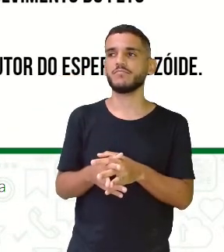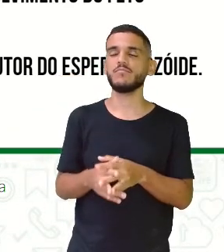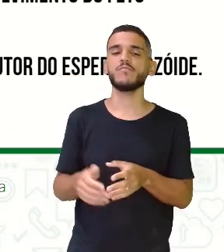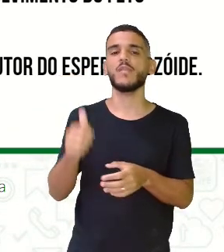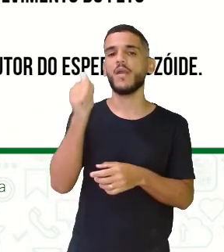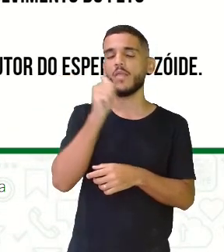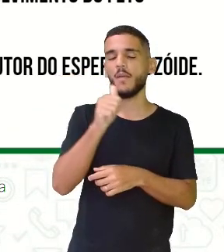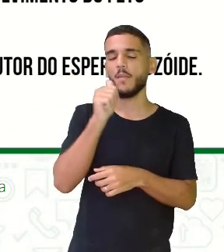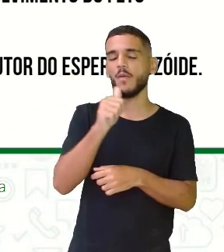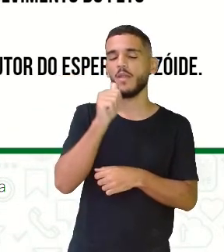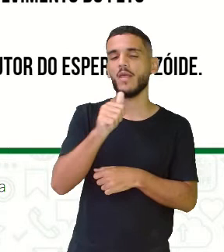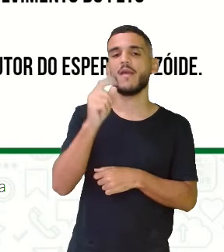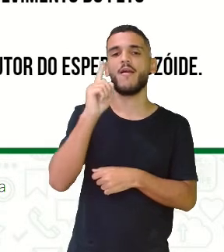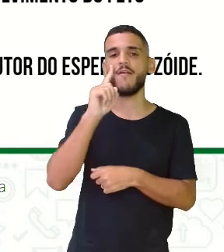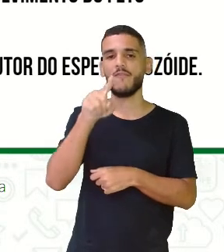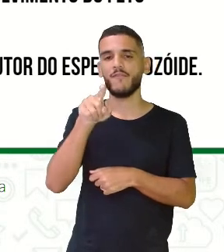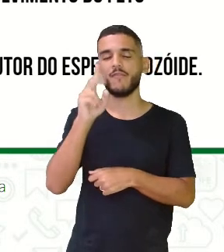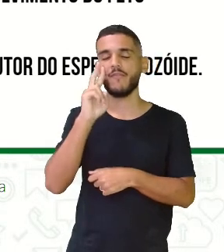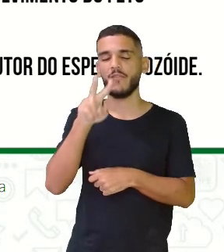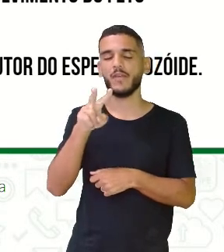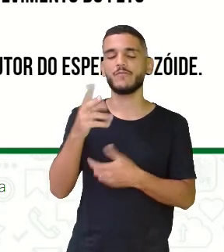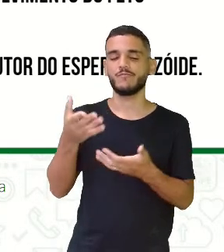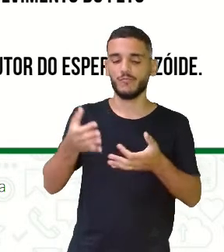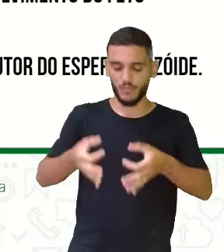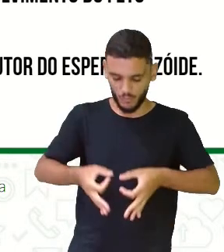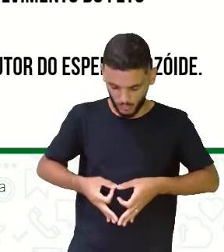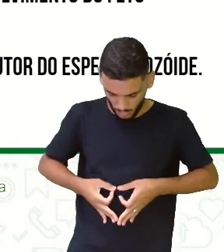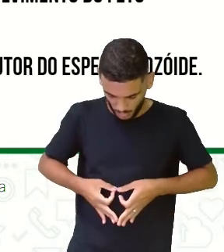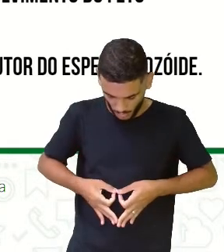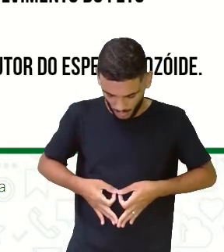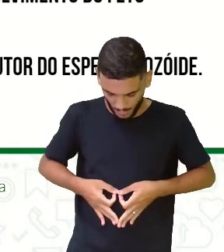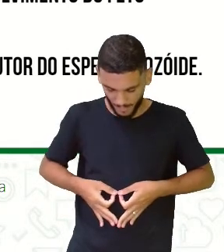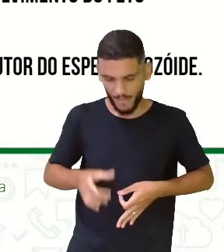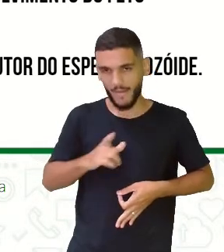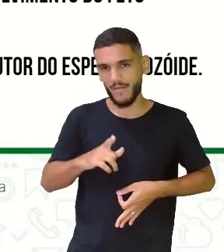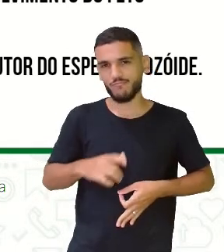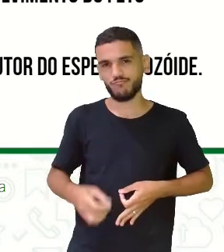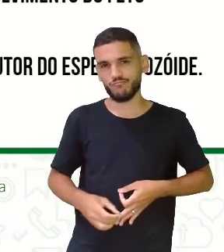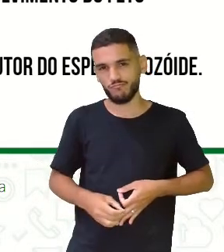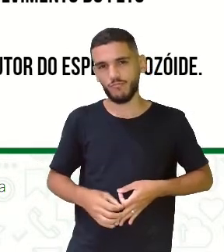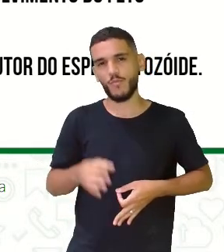acima, ó, com as trompas de falópio, com os ovários, o útero,